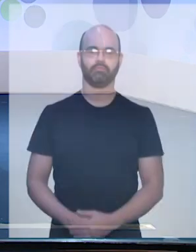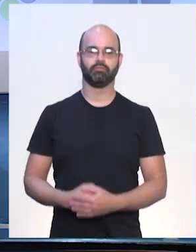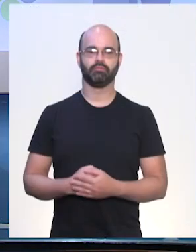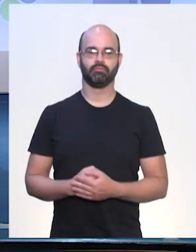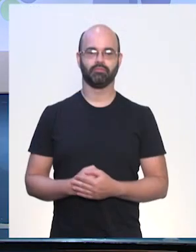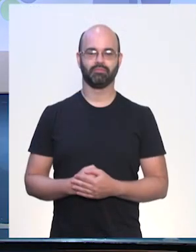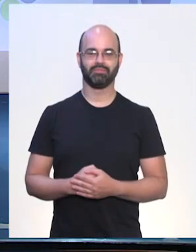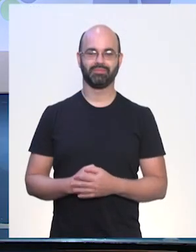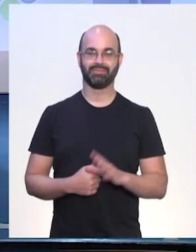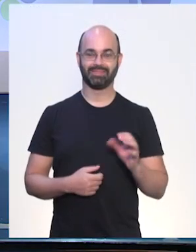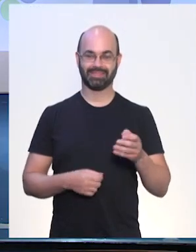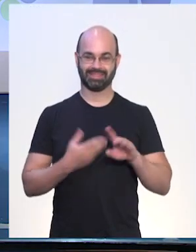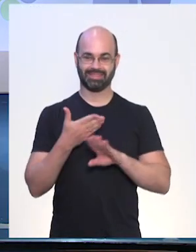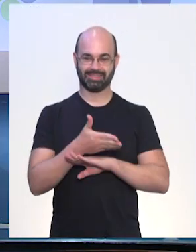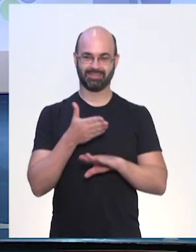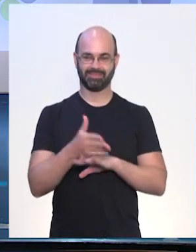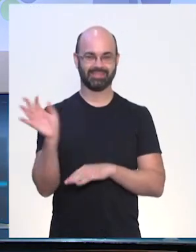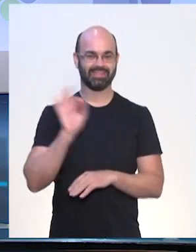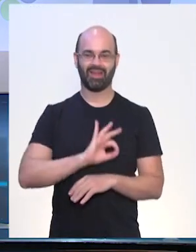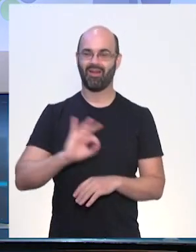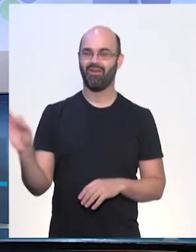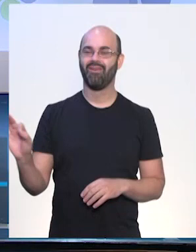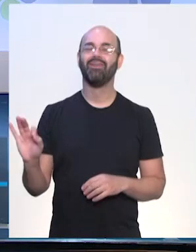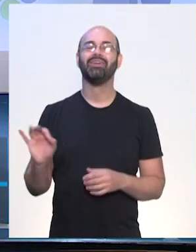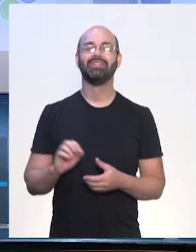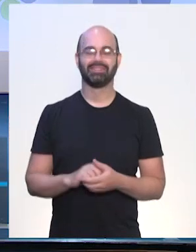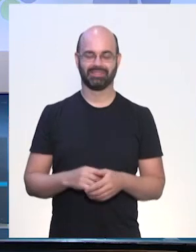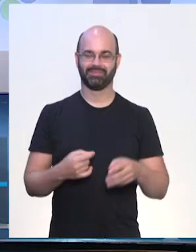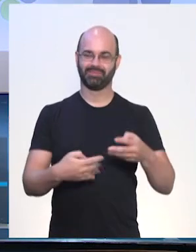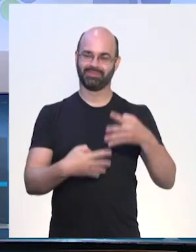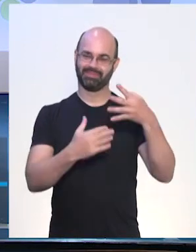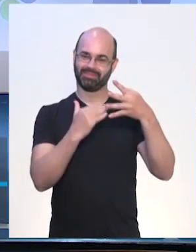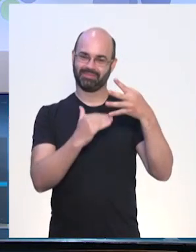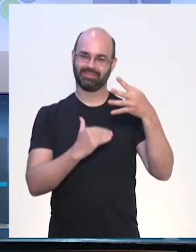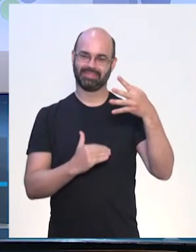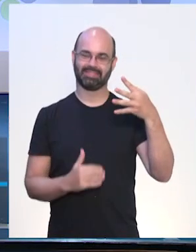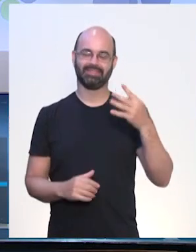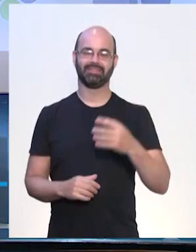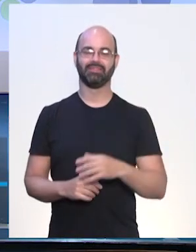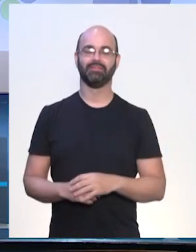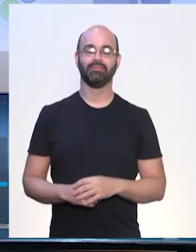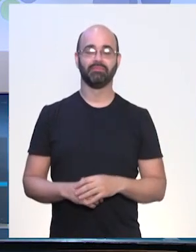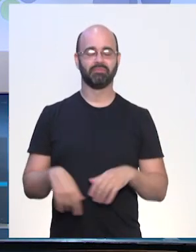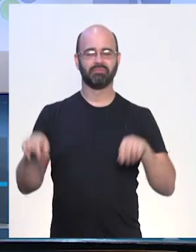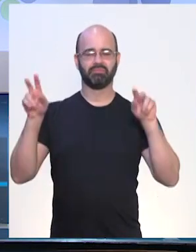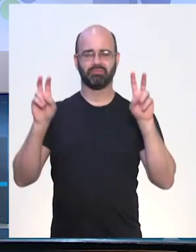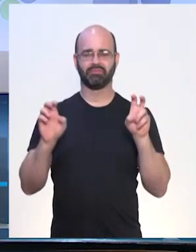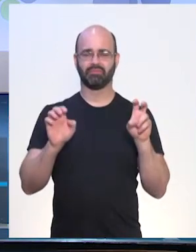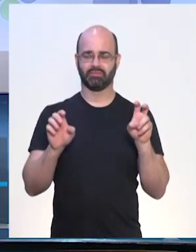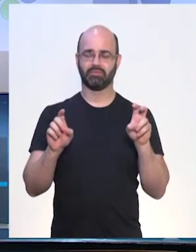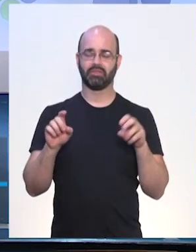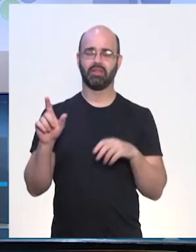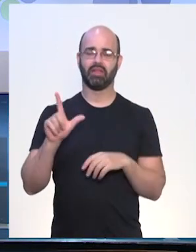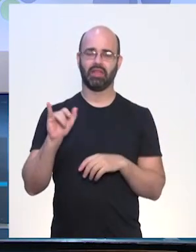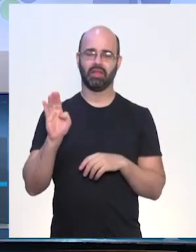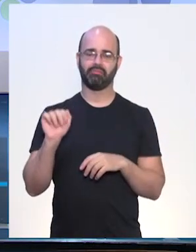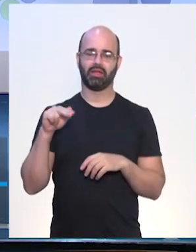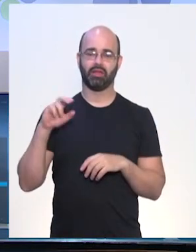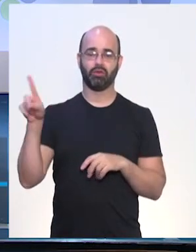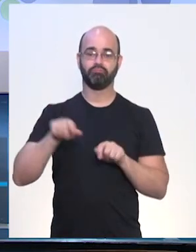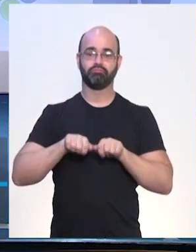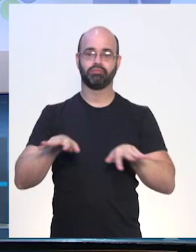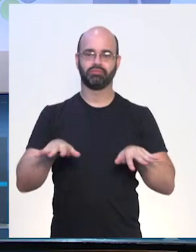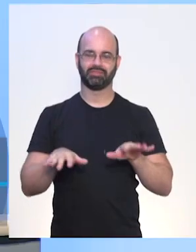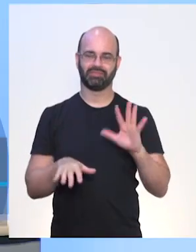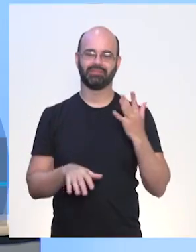excelente participação ainda pode deixar o chat todo está respondendo que eu tenho uma explosão no Líbano Está correto